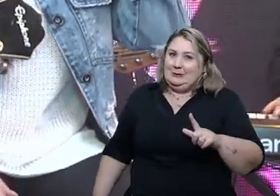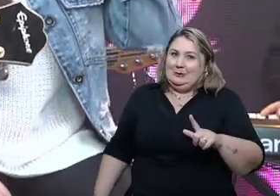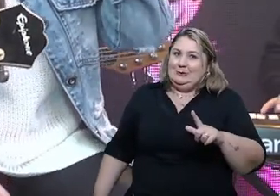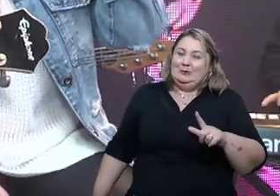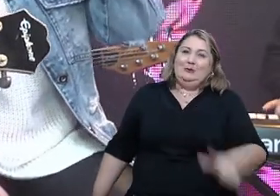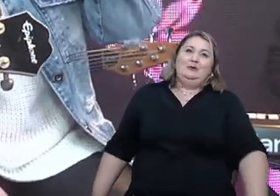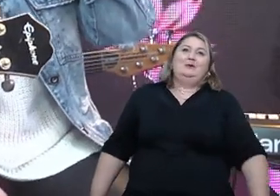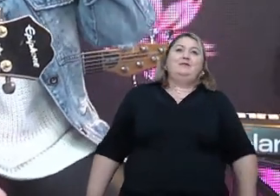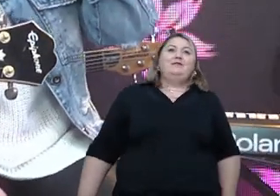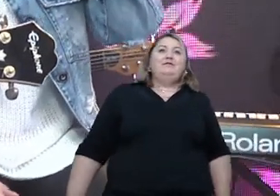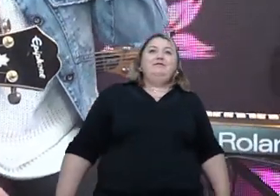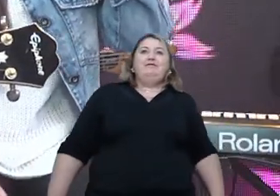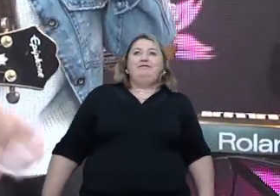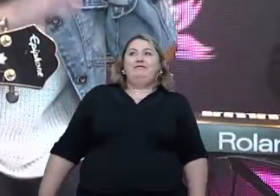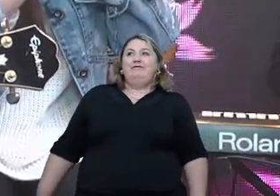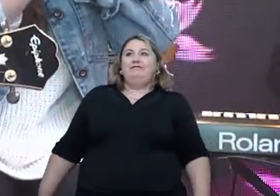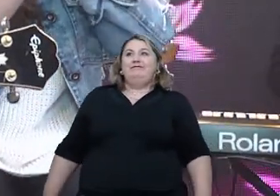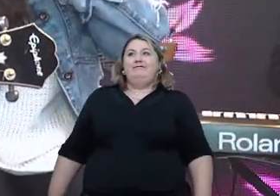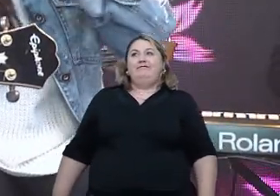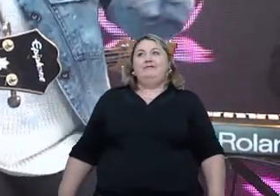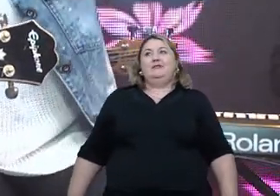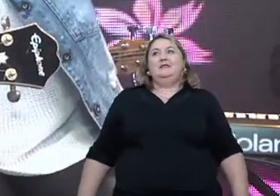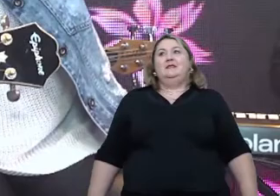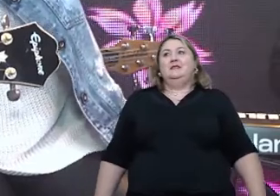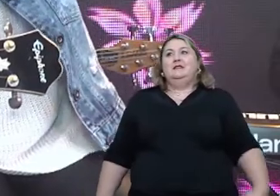mas depois me pego.